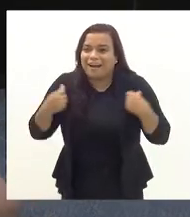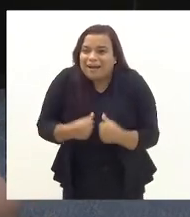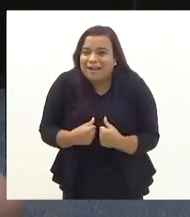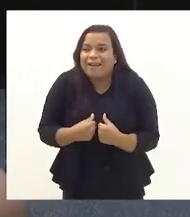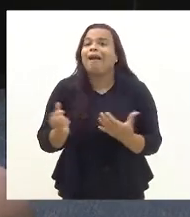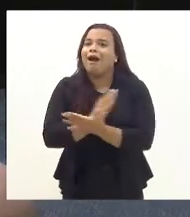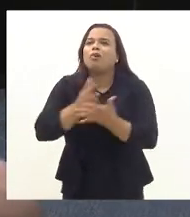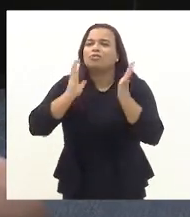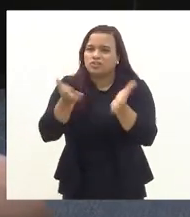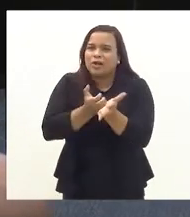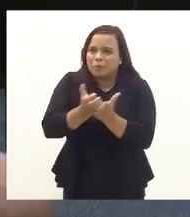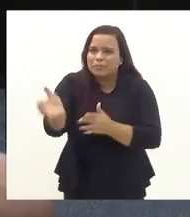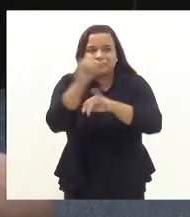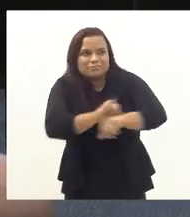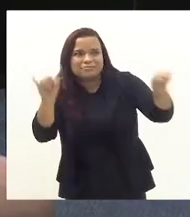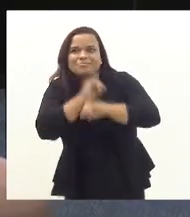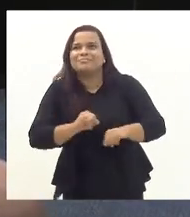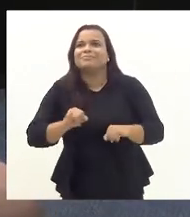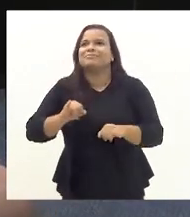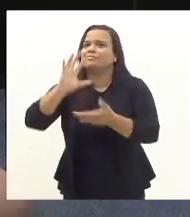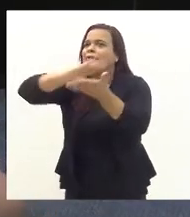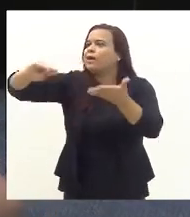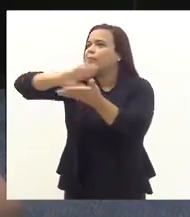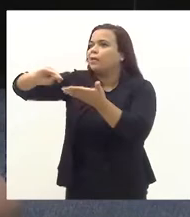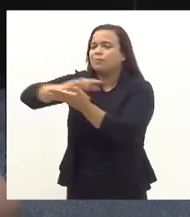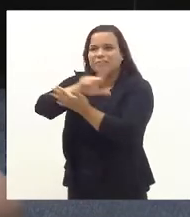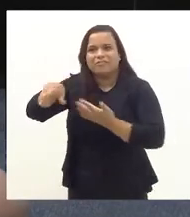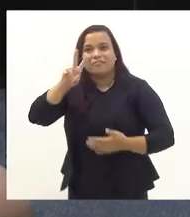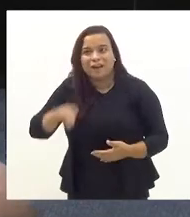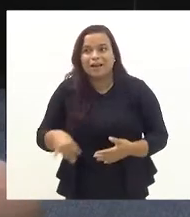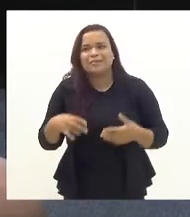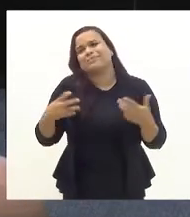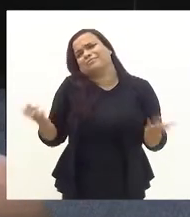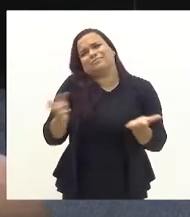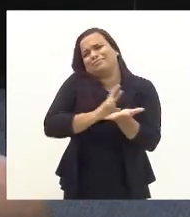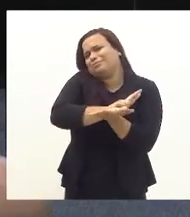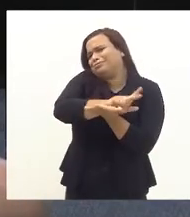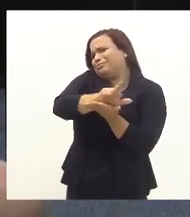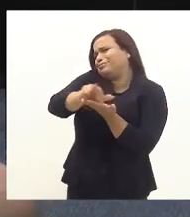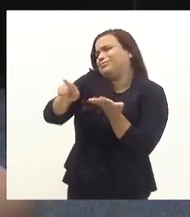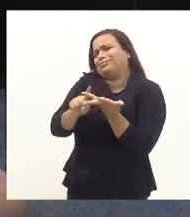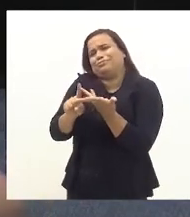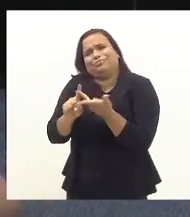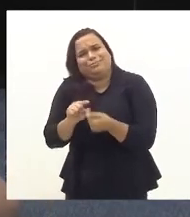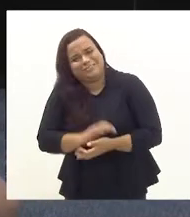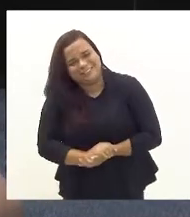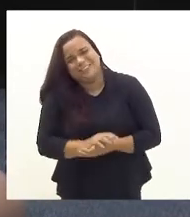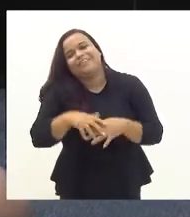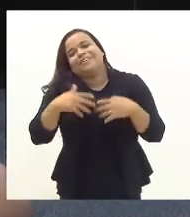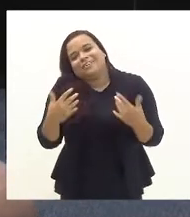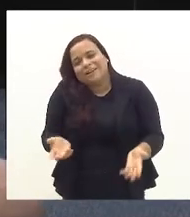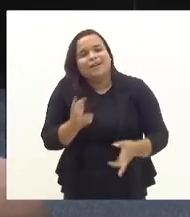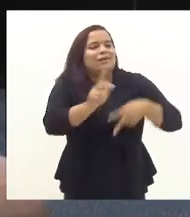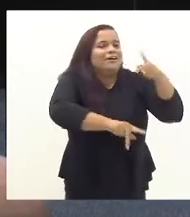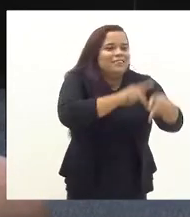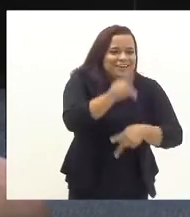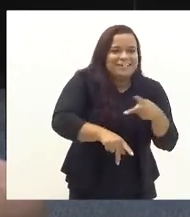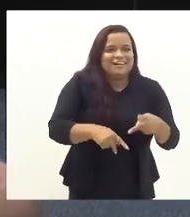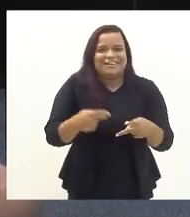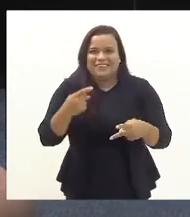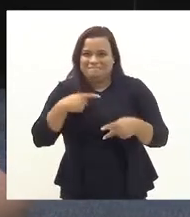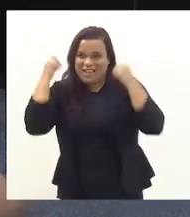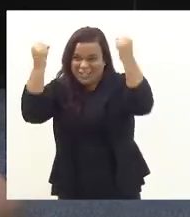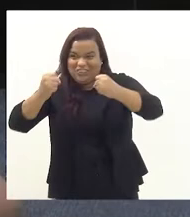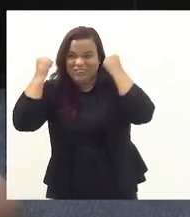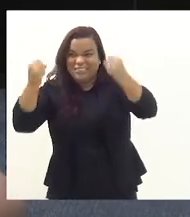torcidas já começaram a fazer, tenho certeza que as outras vão começar a fazer também. Enfim, então, minha gente, meu povo, minhas torcidas, hoje eu falo